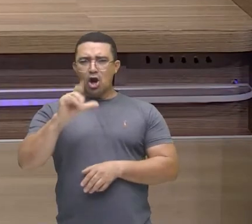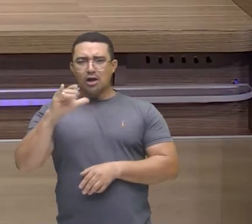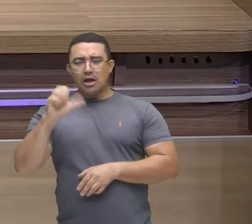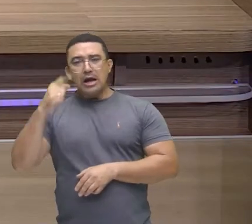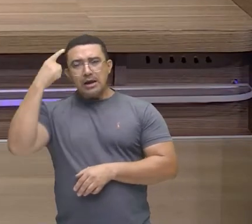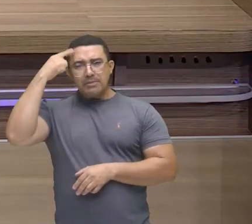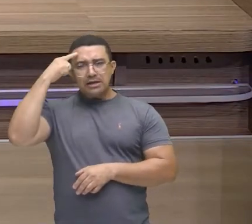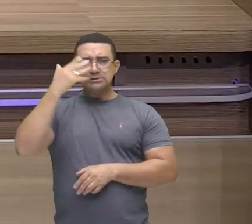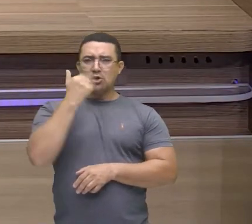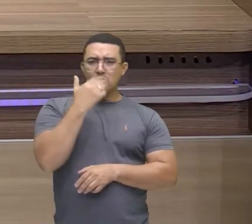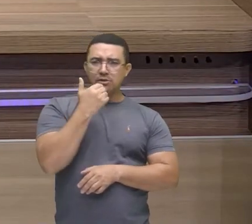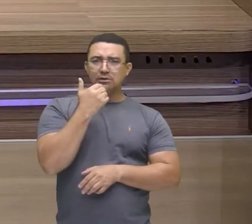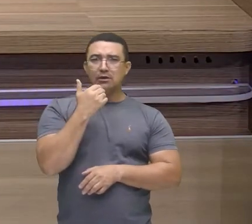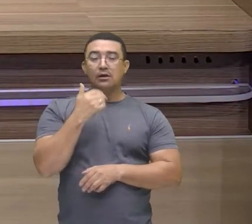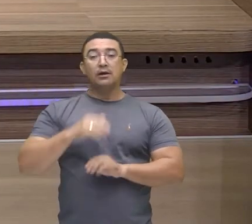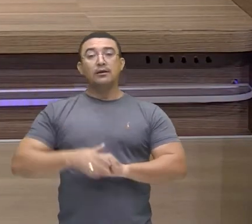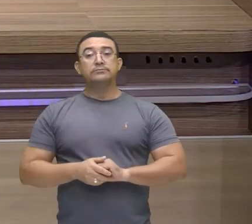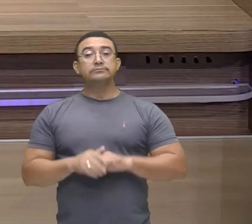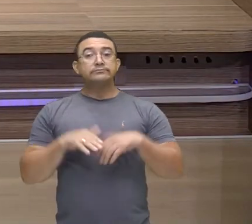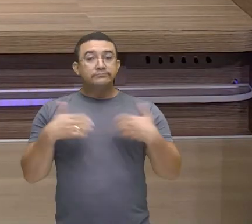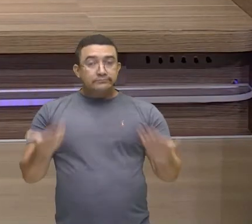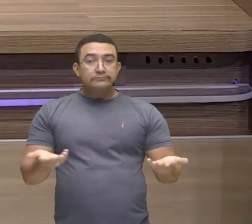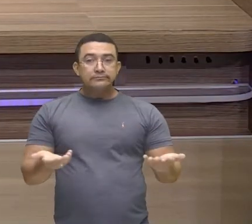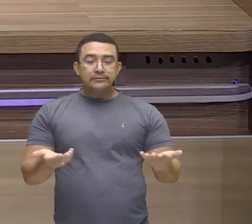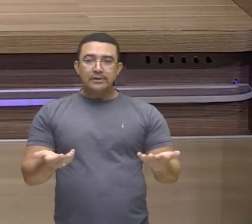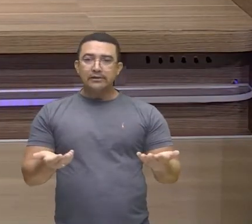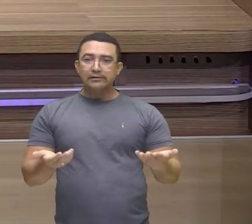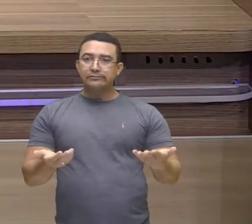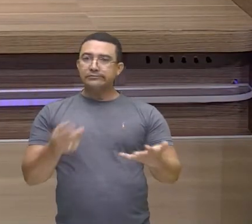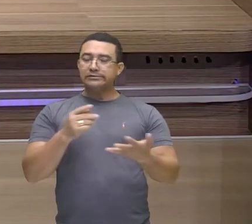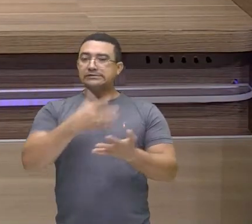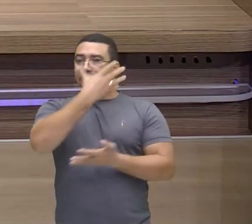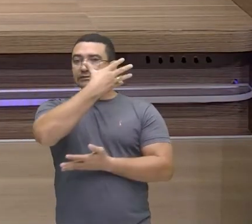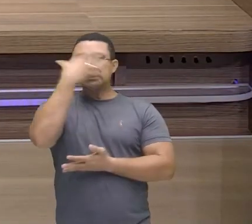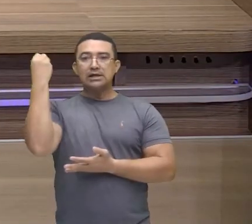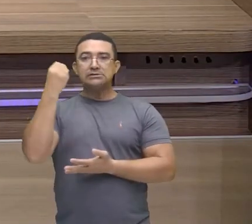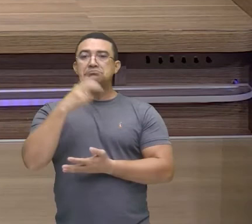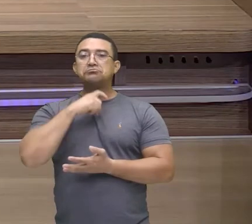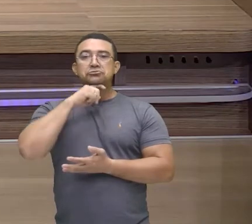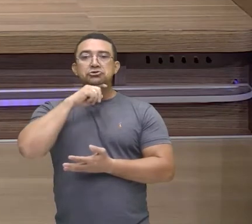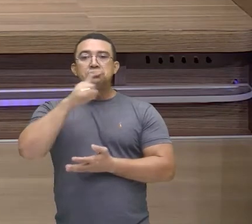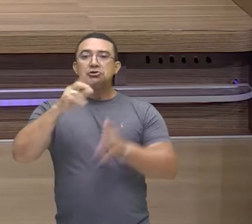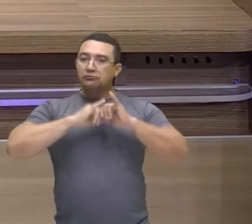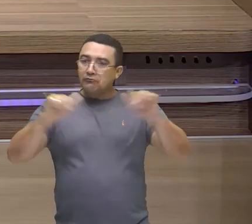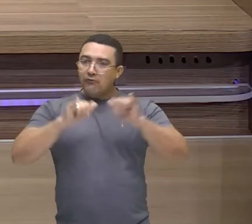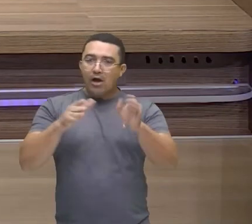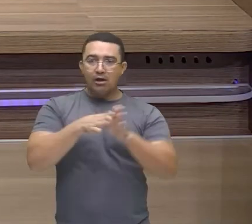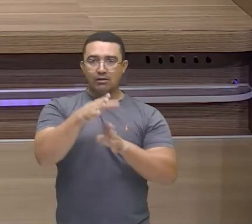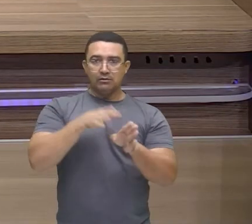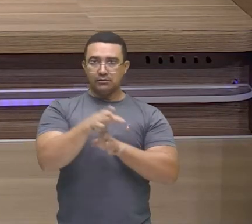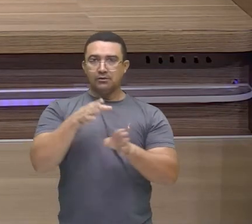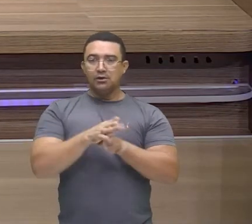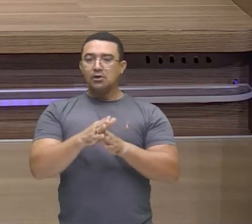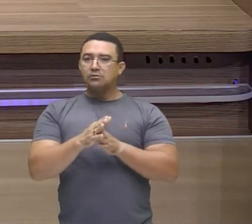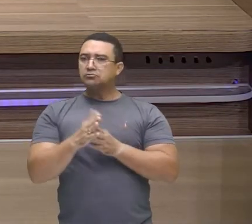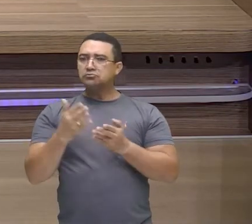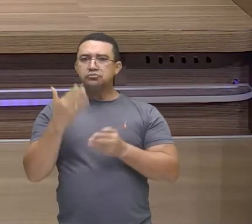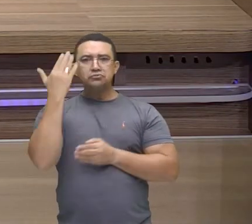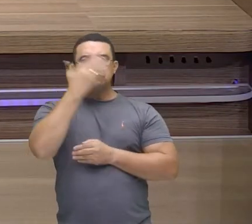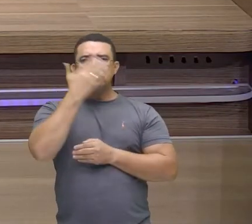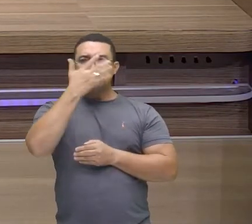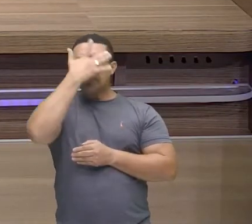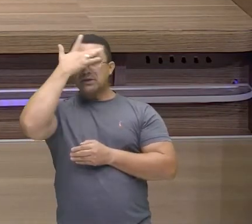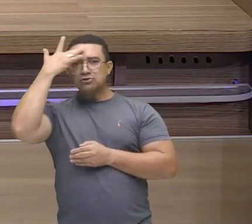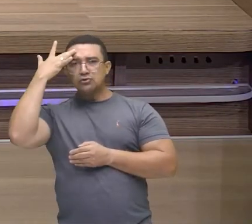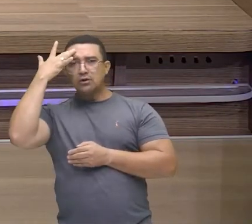foi não sei de quê, né? Aí, resultado, bota um monte de coisas e esquece, ninguém fala isso. Né? Eu não vejo ninguém falar isso. Sabe? Não,